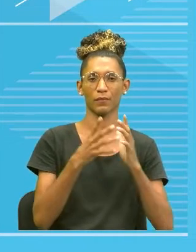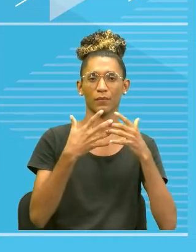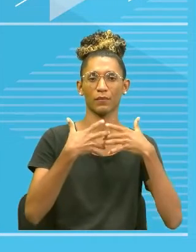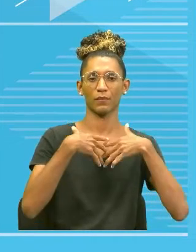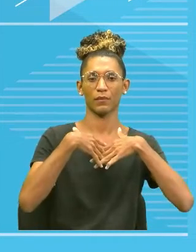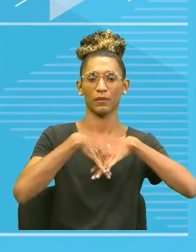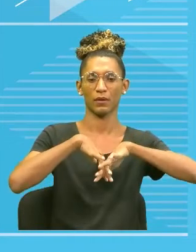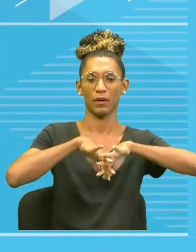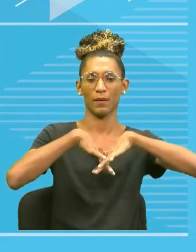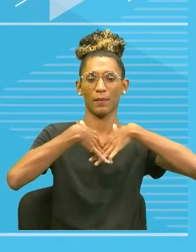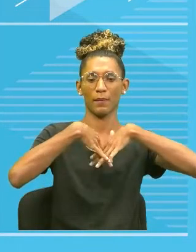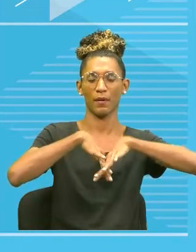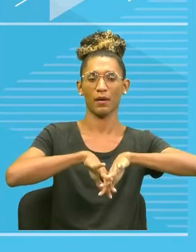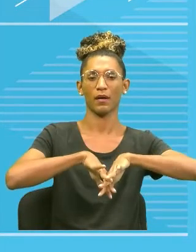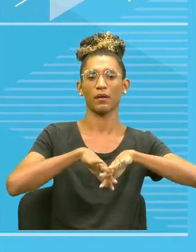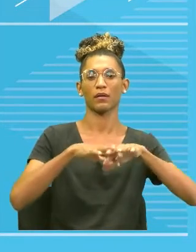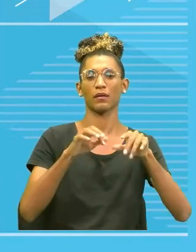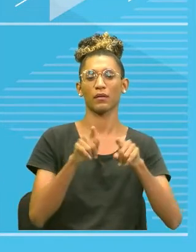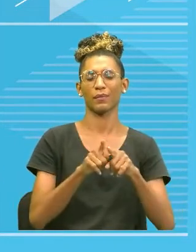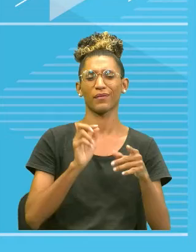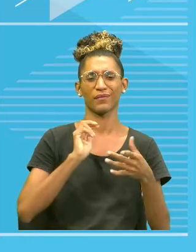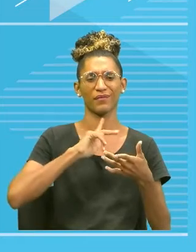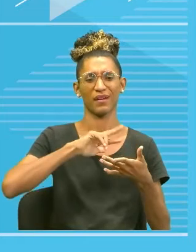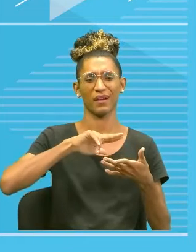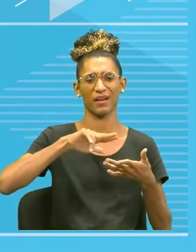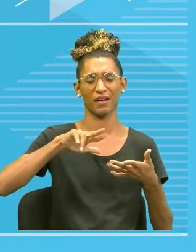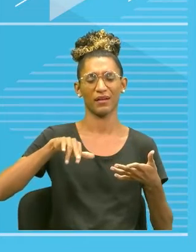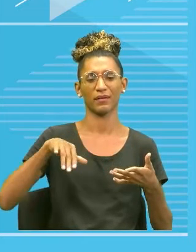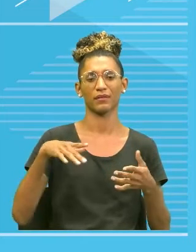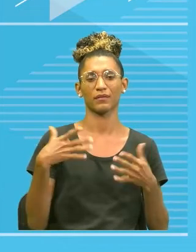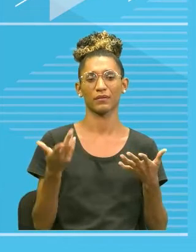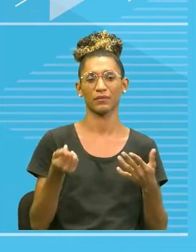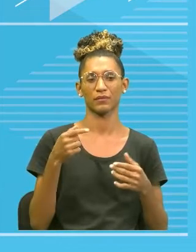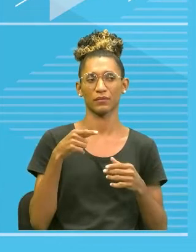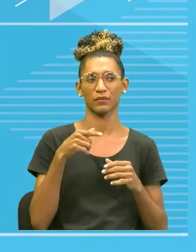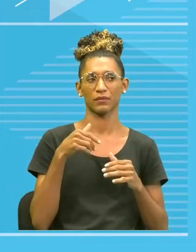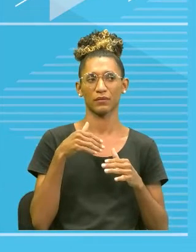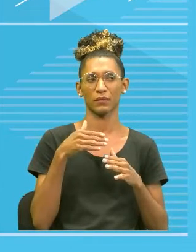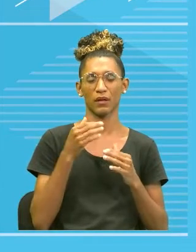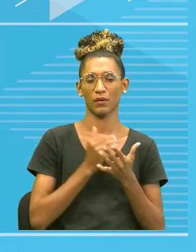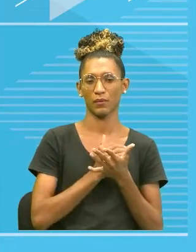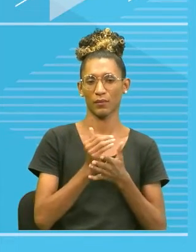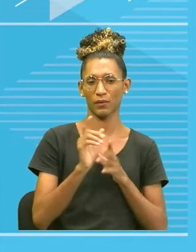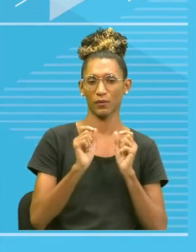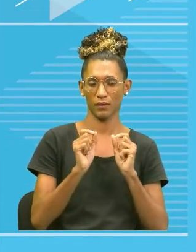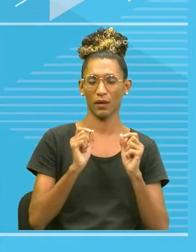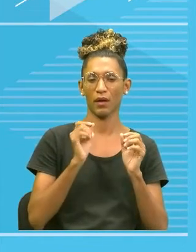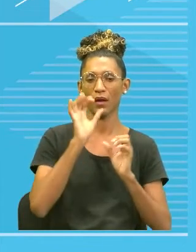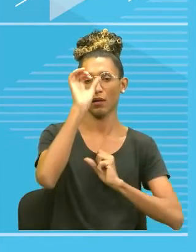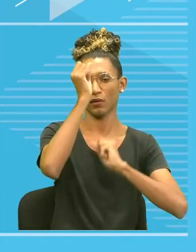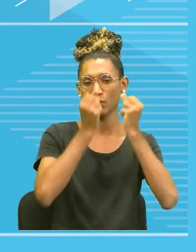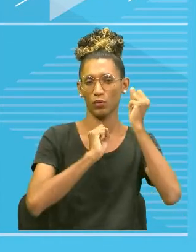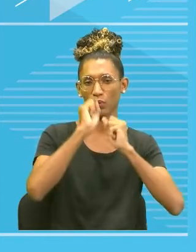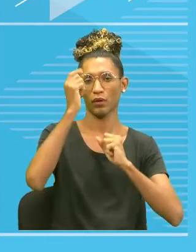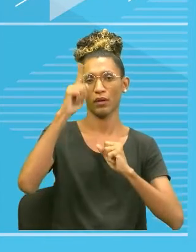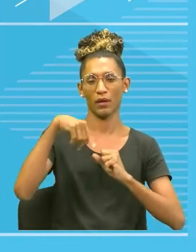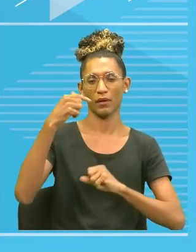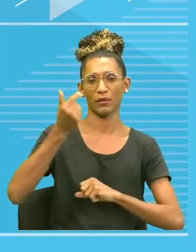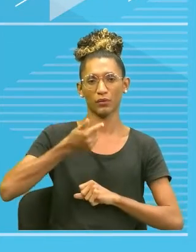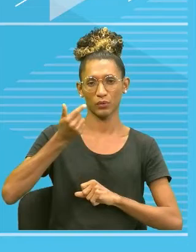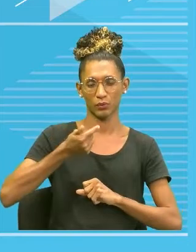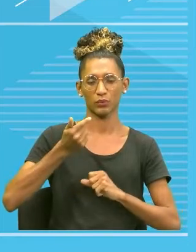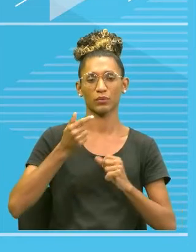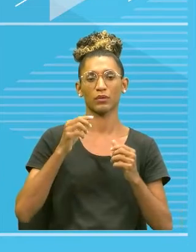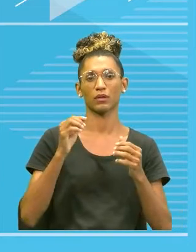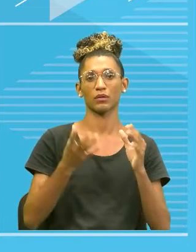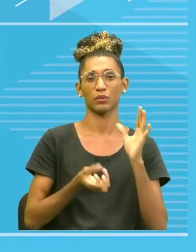quando você usava aquela máquina de tecelar e tudo. E aí você entra para a parte de indústria, né? Segunda revolução, quando você tem as máquinas